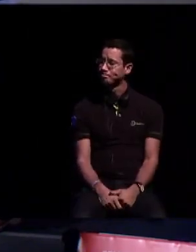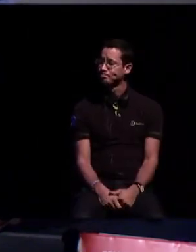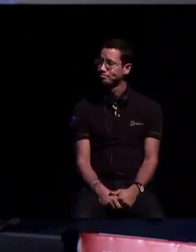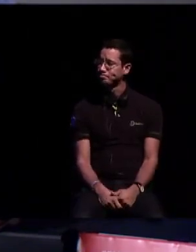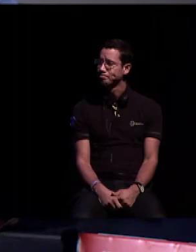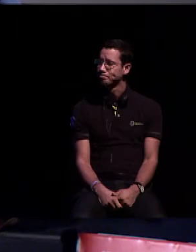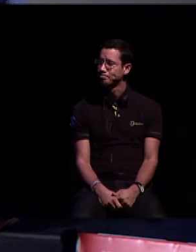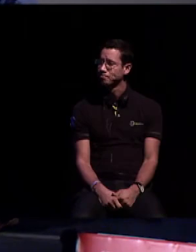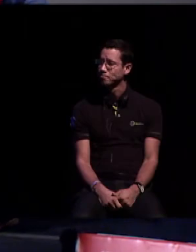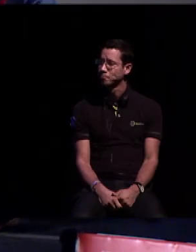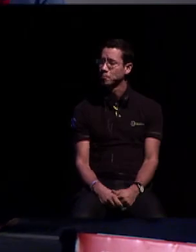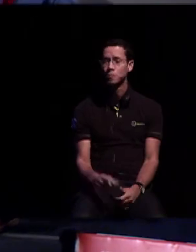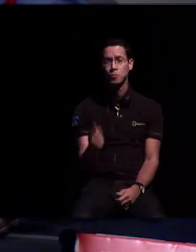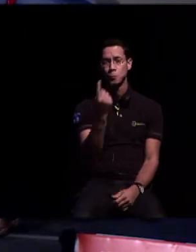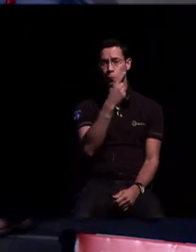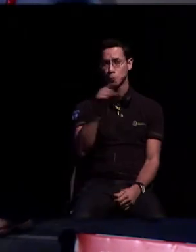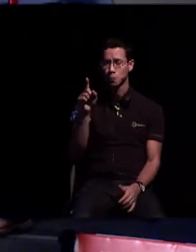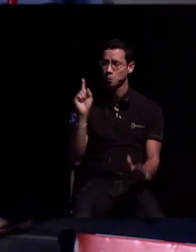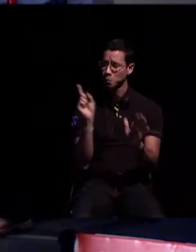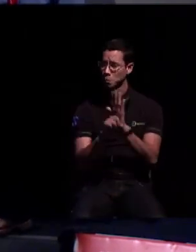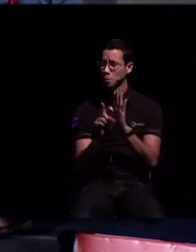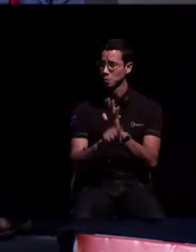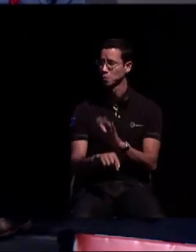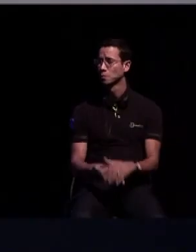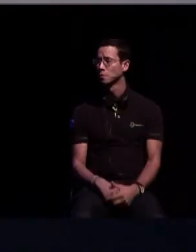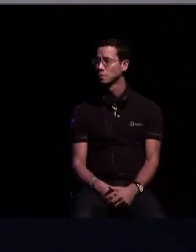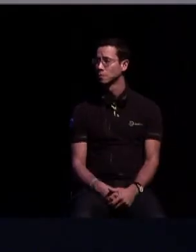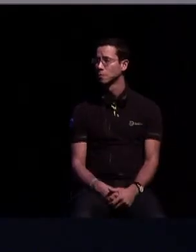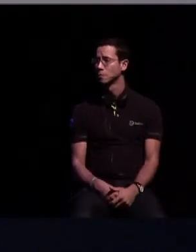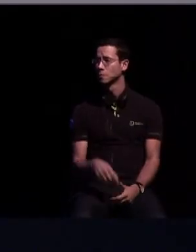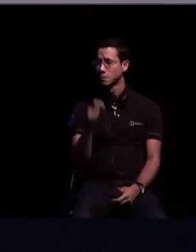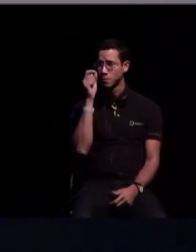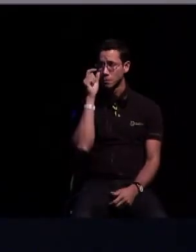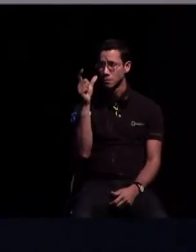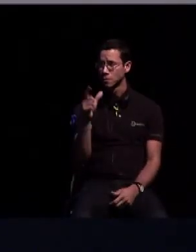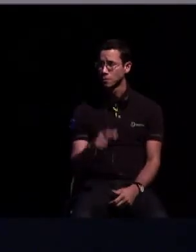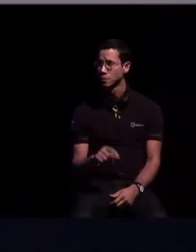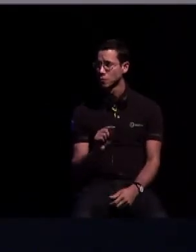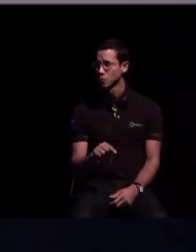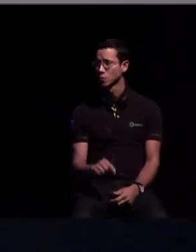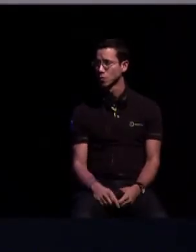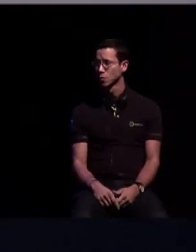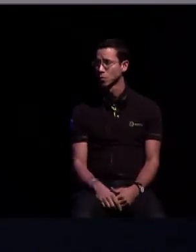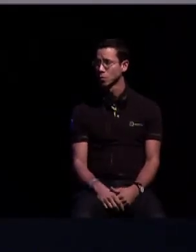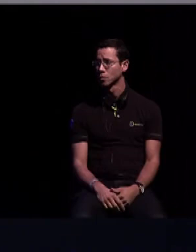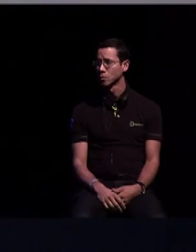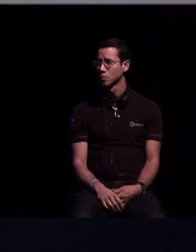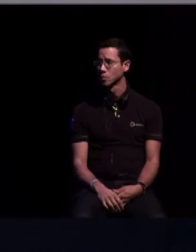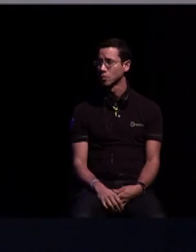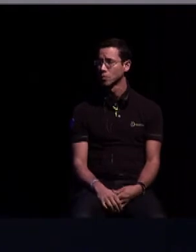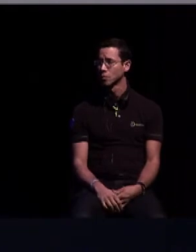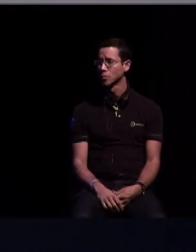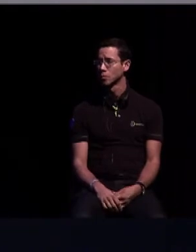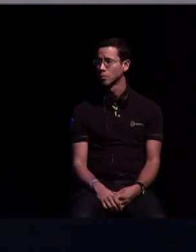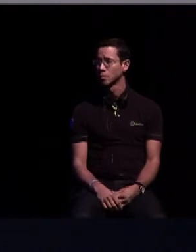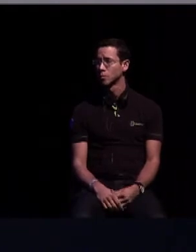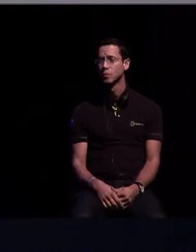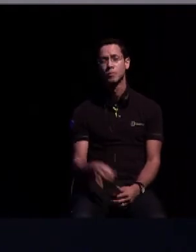Gracias, Gisele. Uma última ronda de perguntas rápida. Interesante ver que ustedes enfrentan problemas, Freya, como